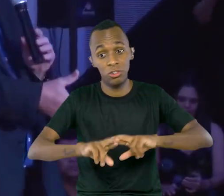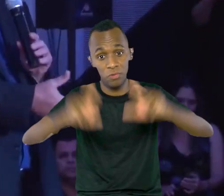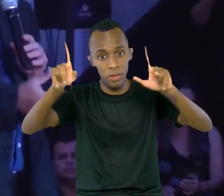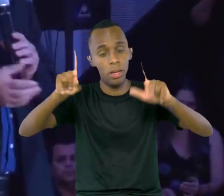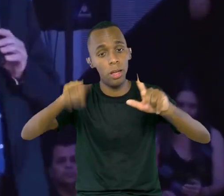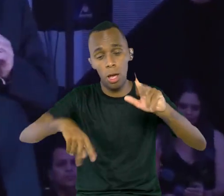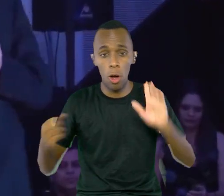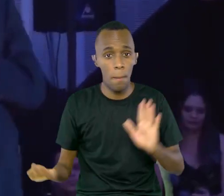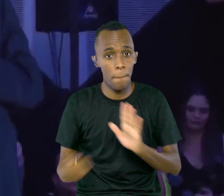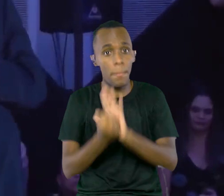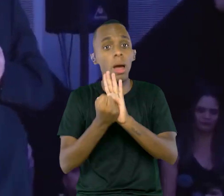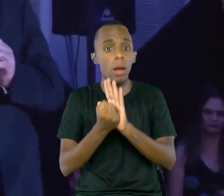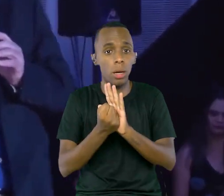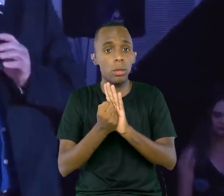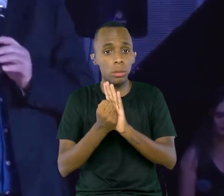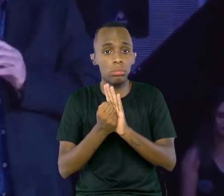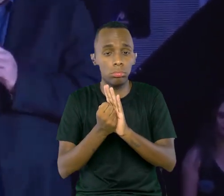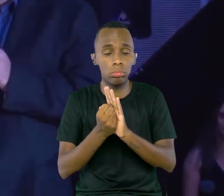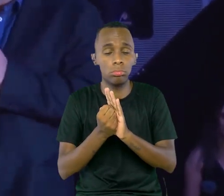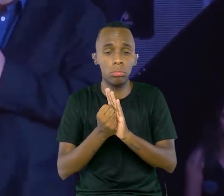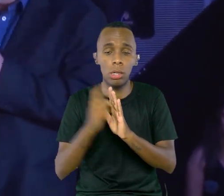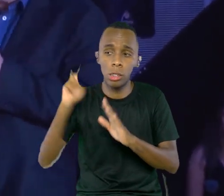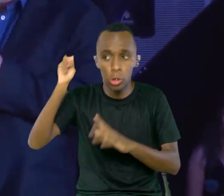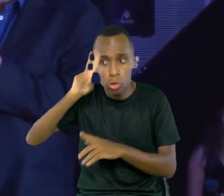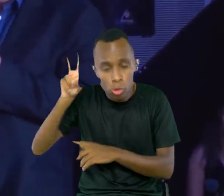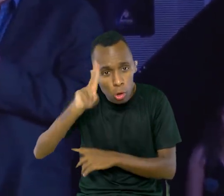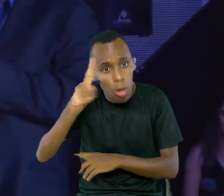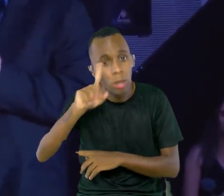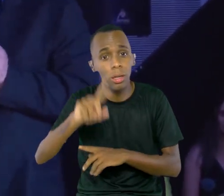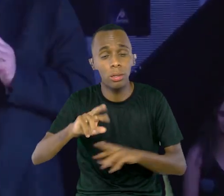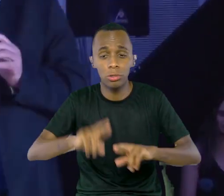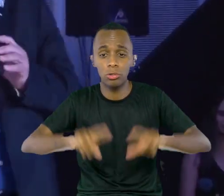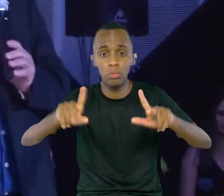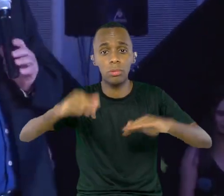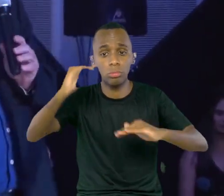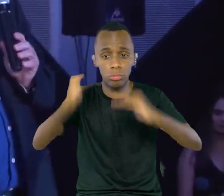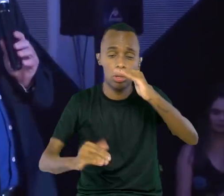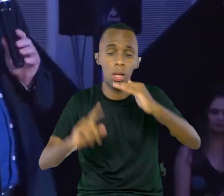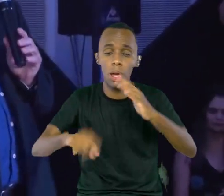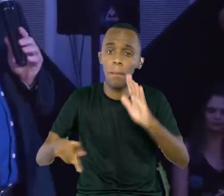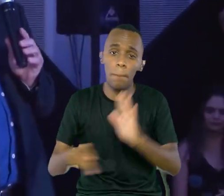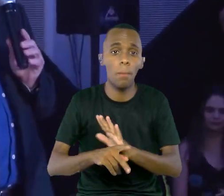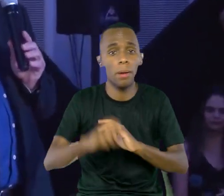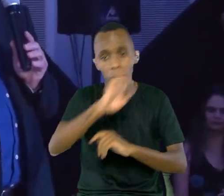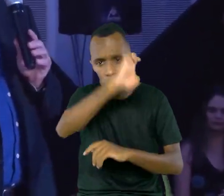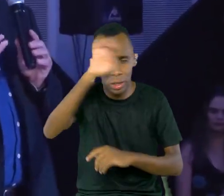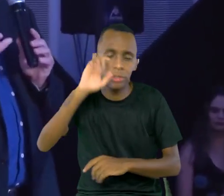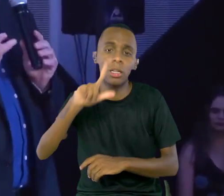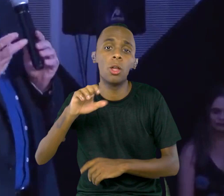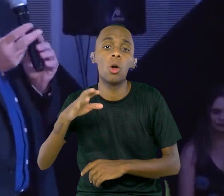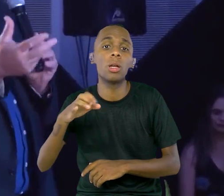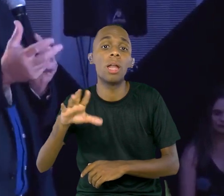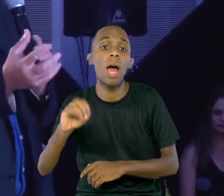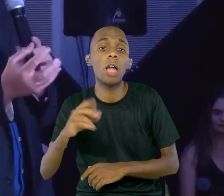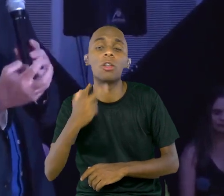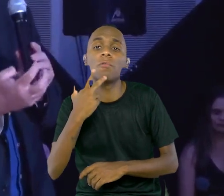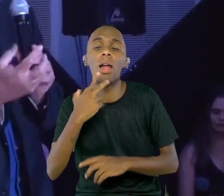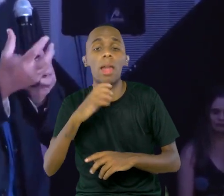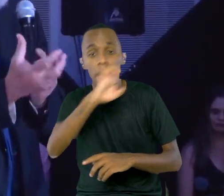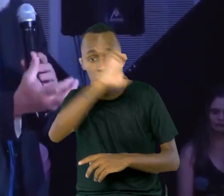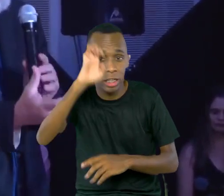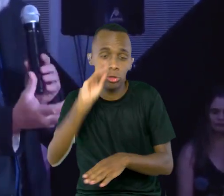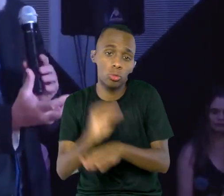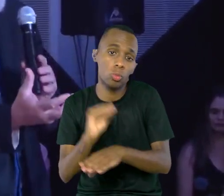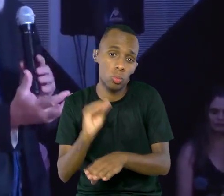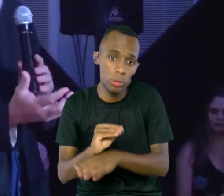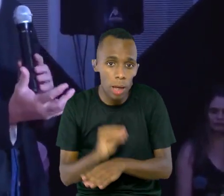A diferença é um dado biológico, é um dado cultural, um dado histórico. A igualdade é um componente ético. É aquilo que o Leonardo chama de a ética